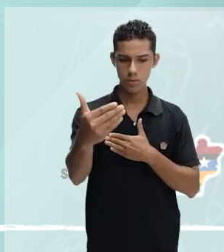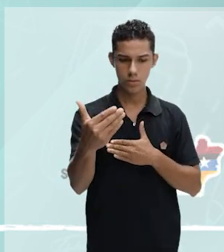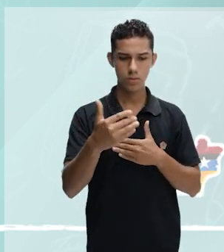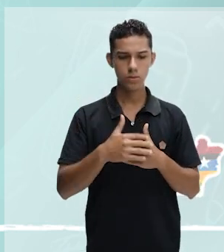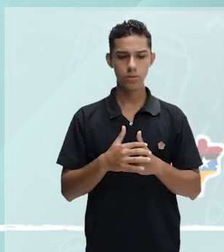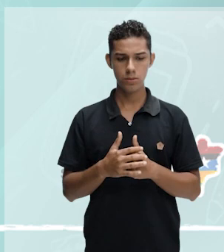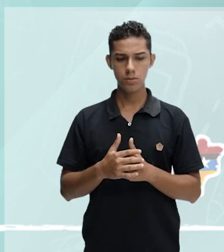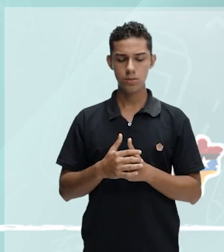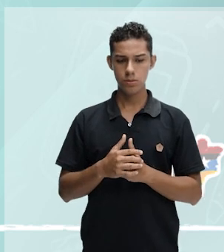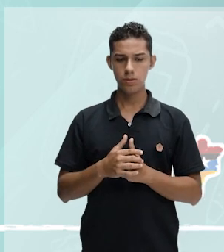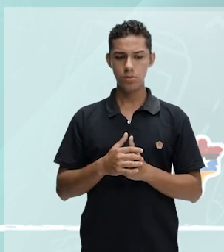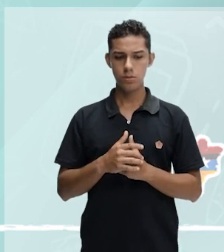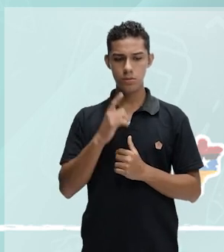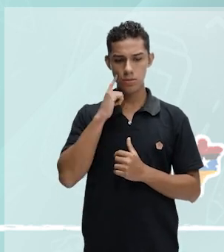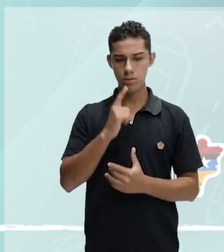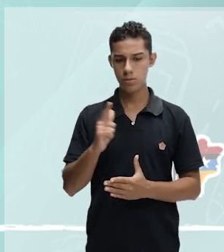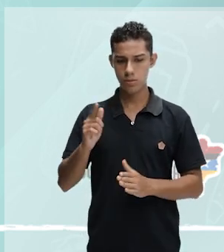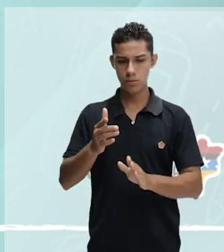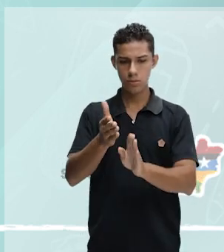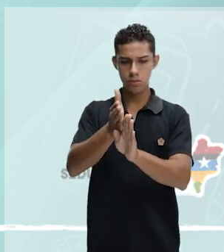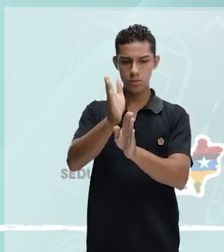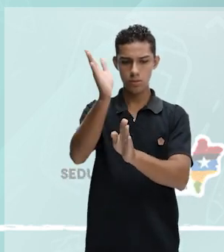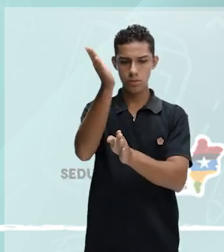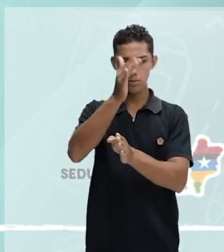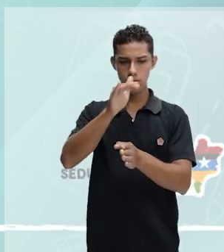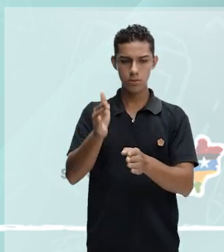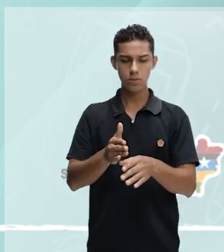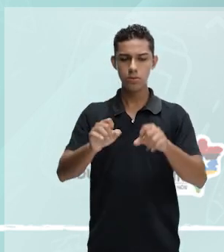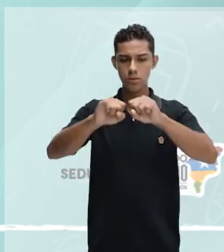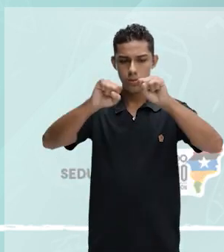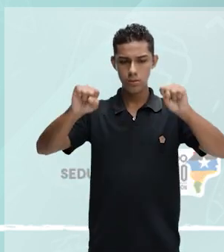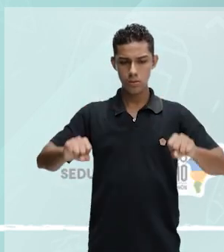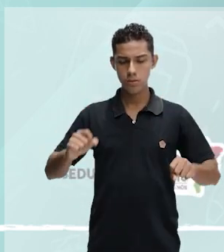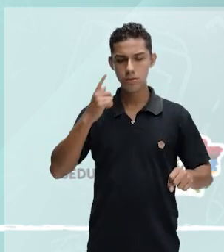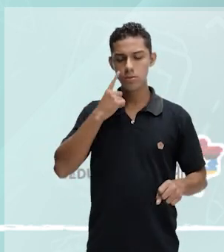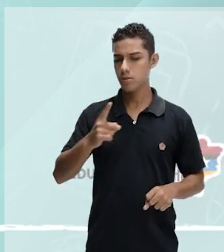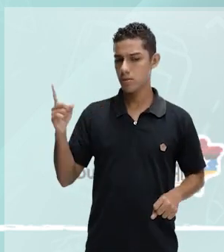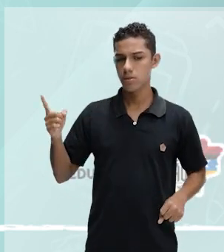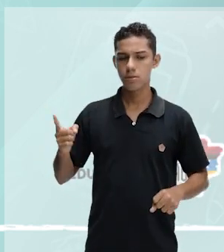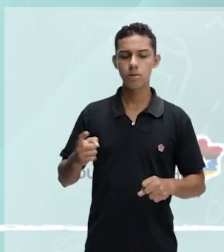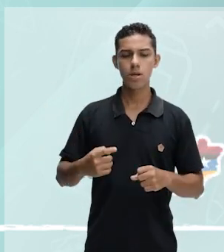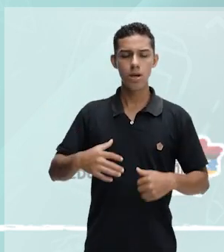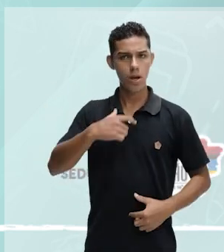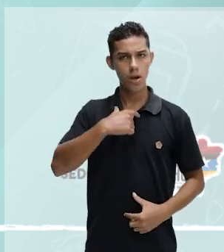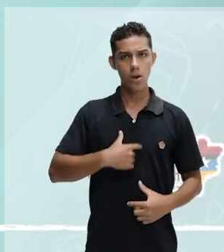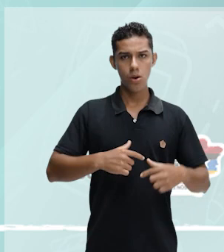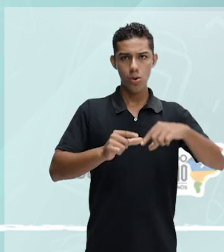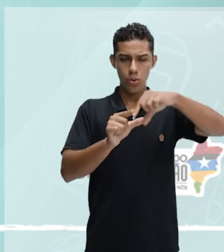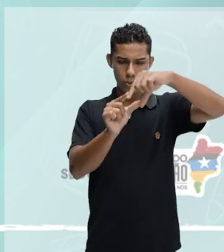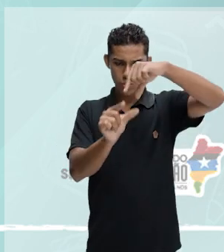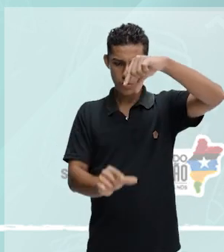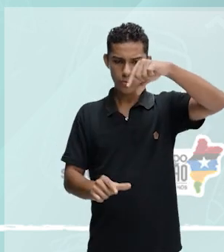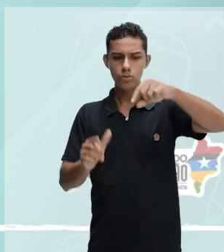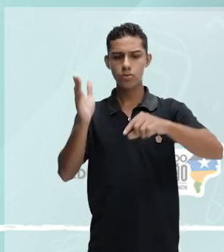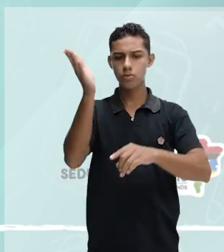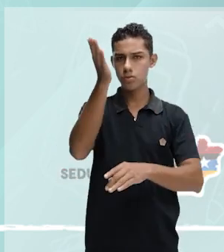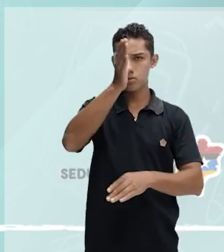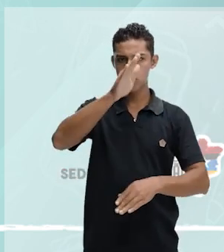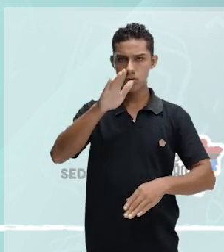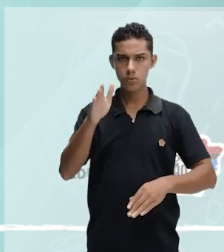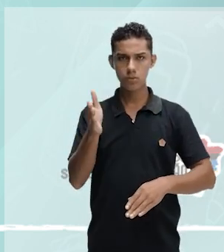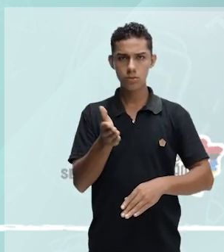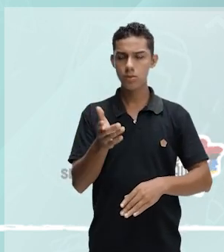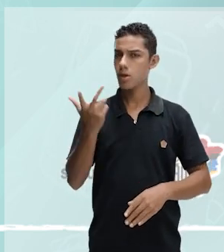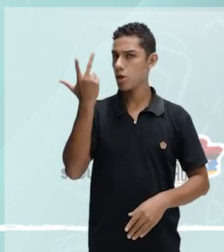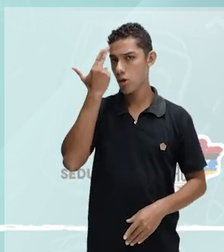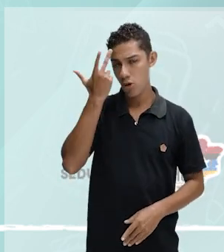lateral. Mostrei essa mesma imagem para vocês na aula de sistema esquelético. Disse lá para vocês que a coluna vertebral ela tem essas curvaturas anatômicas, que